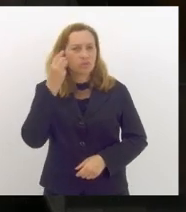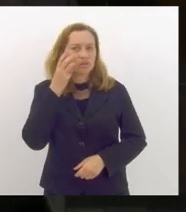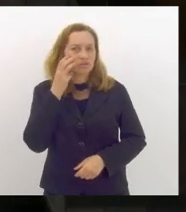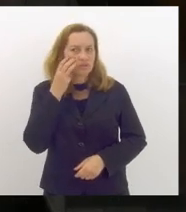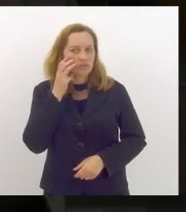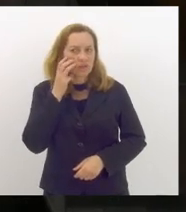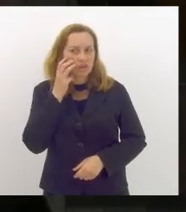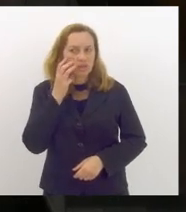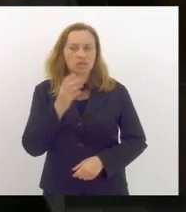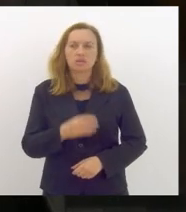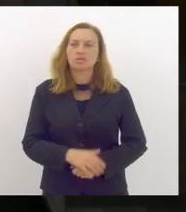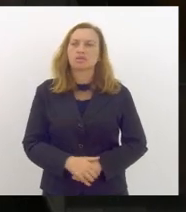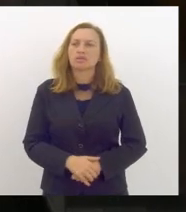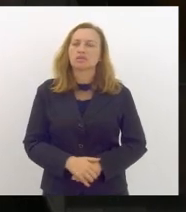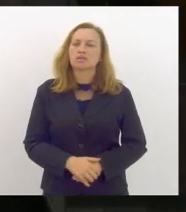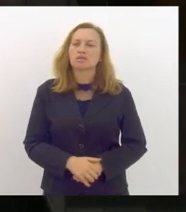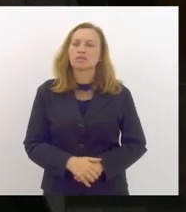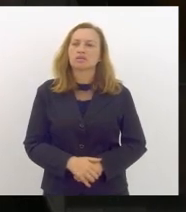waldeck